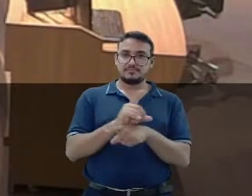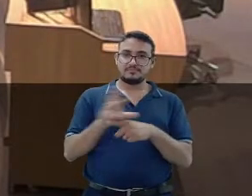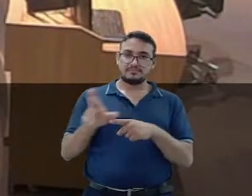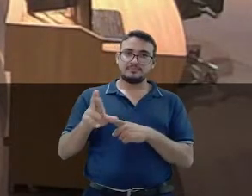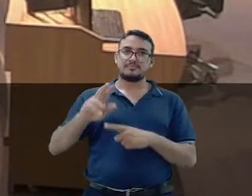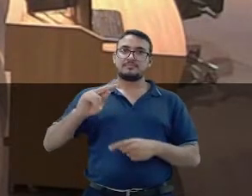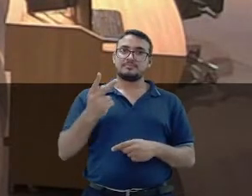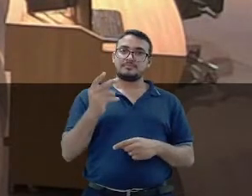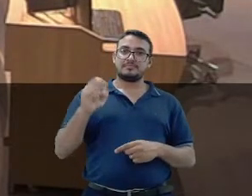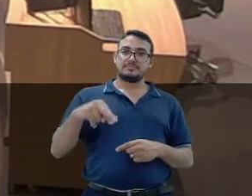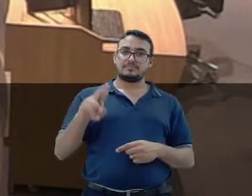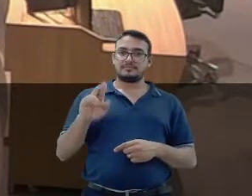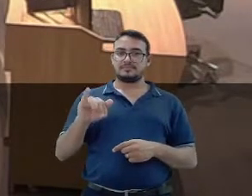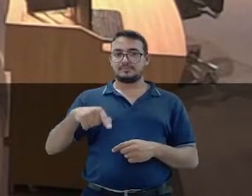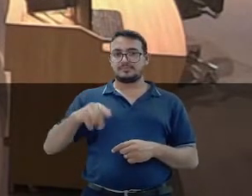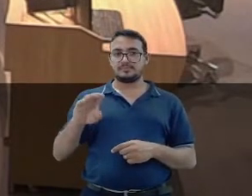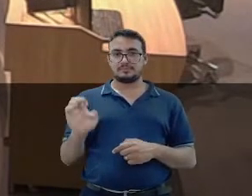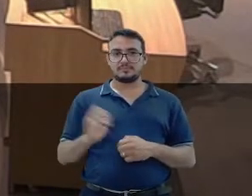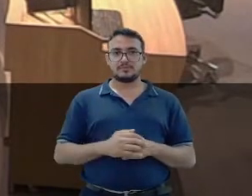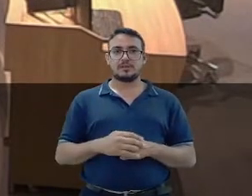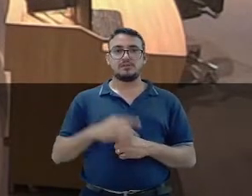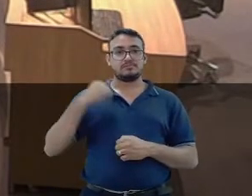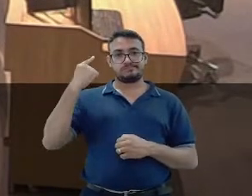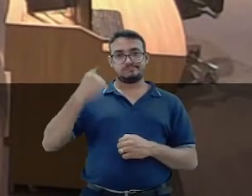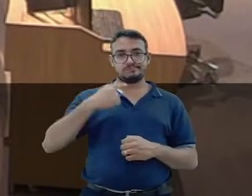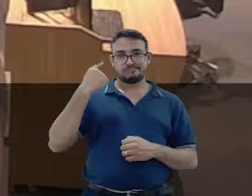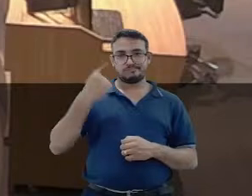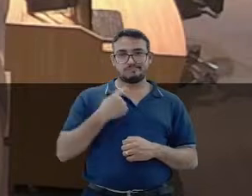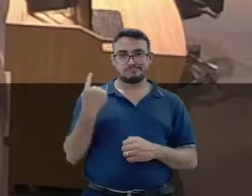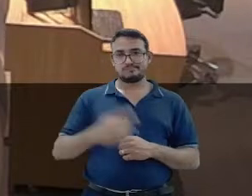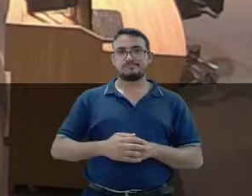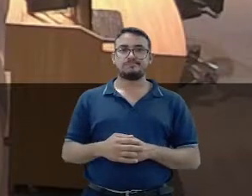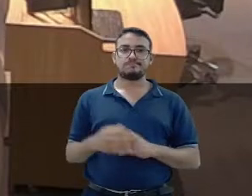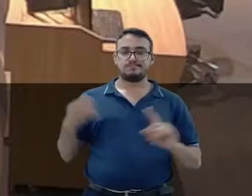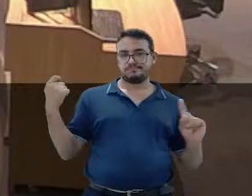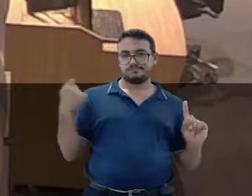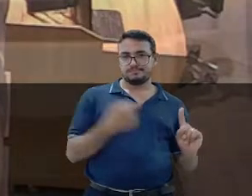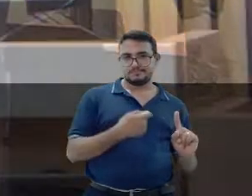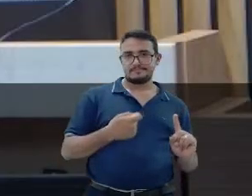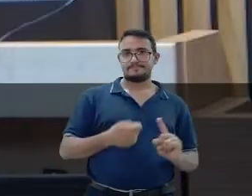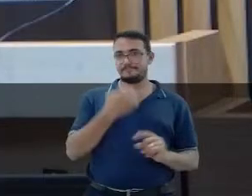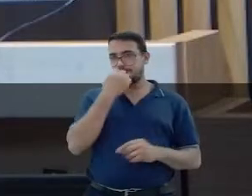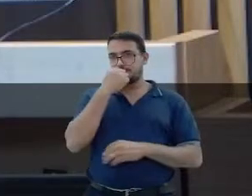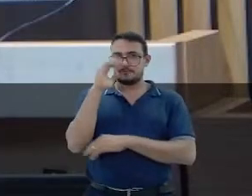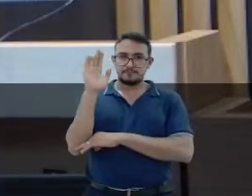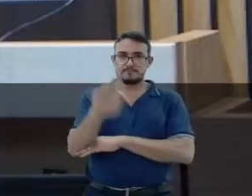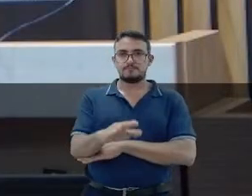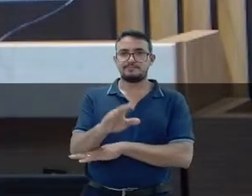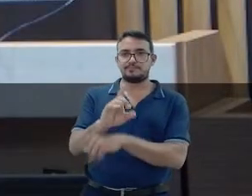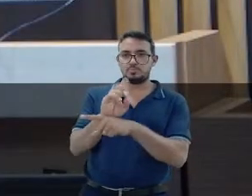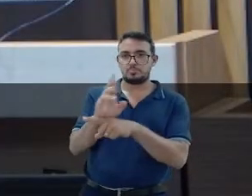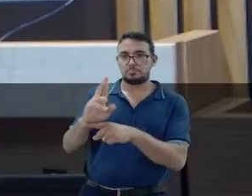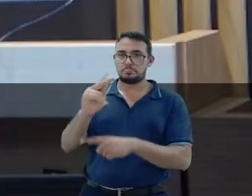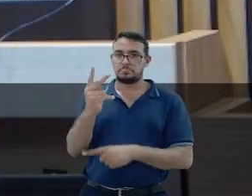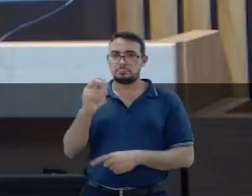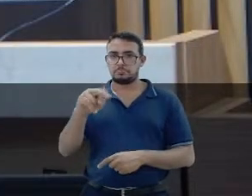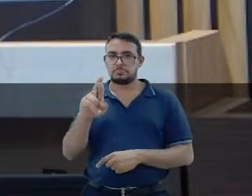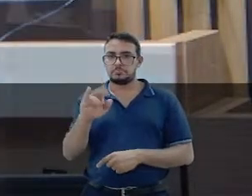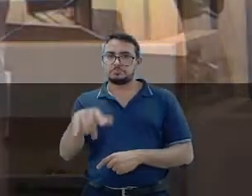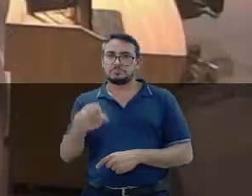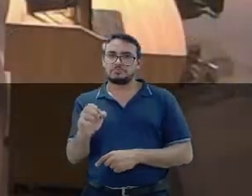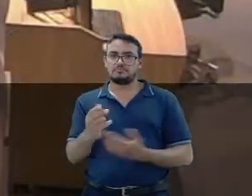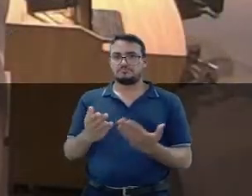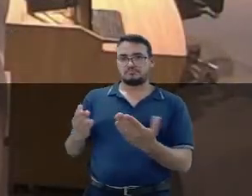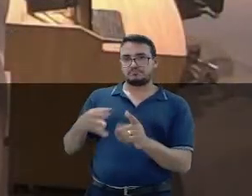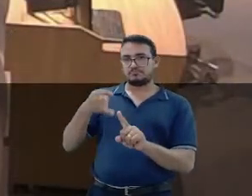Henrique Porfírio de Oliveira, advogado da recorrente. Boa tarde, doutor Henrique. Com a palavra, o desembargador